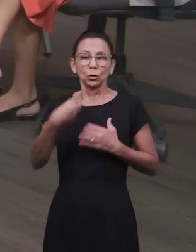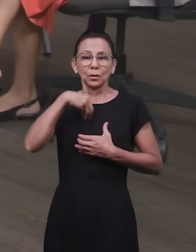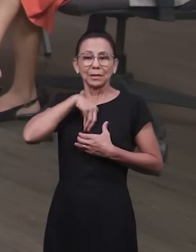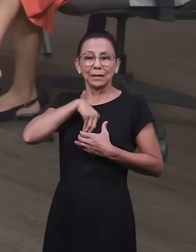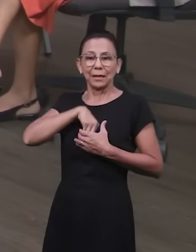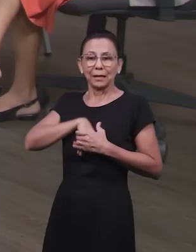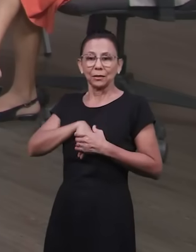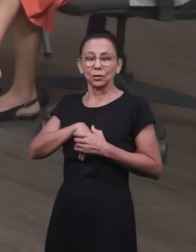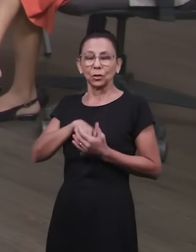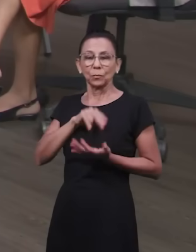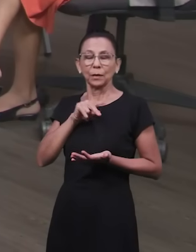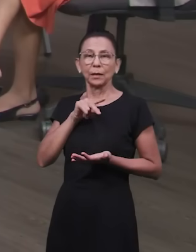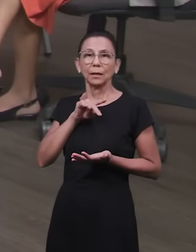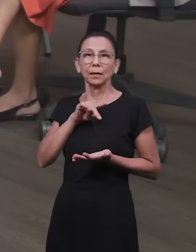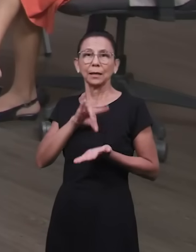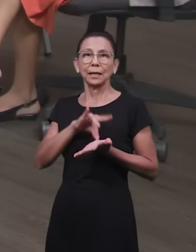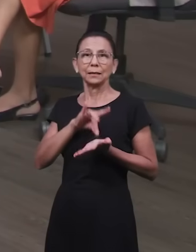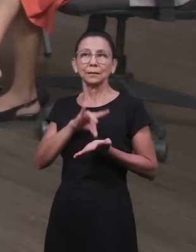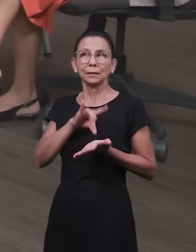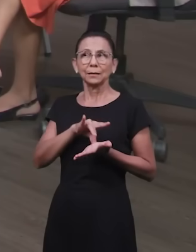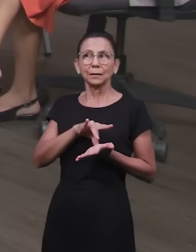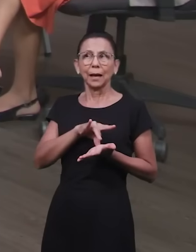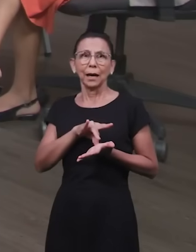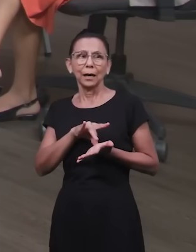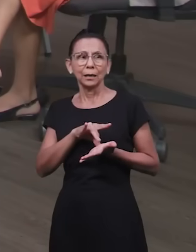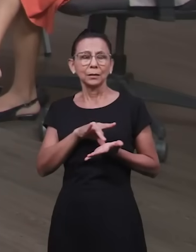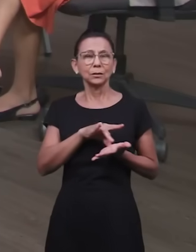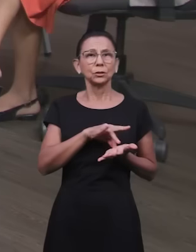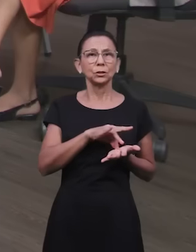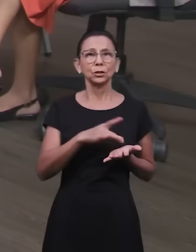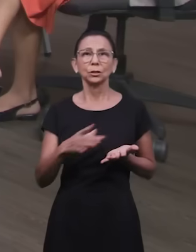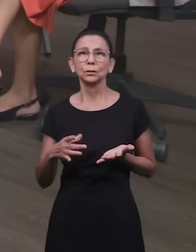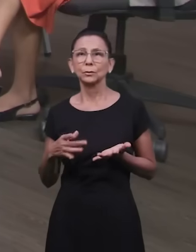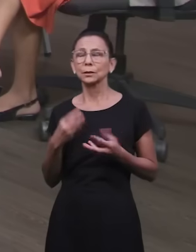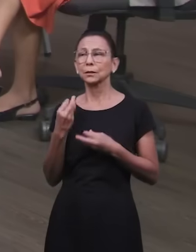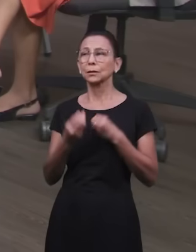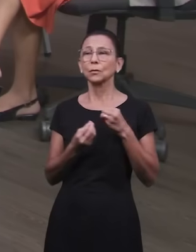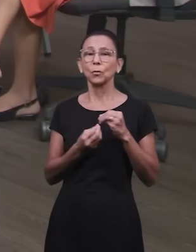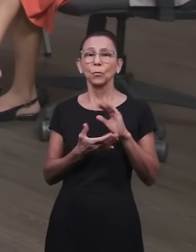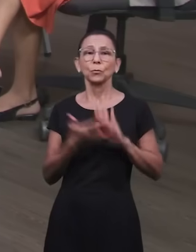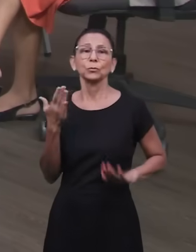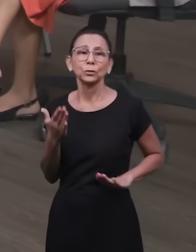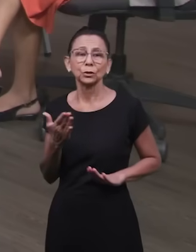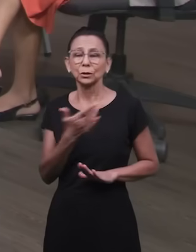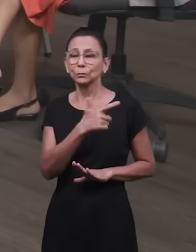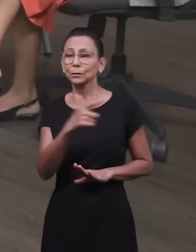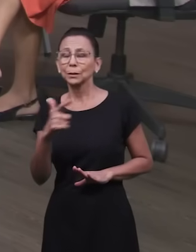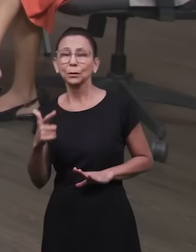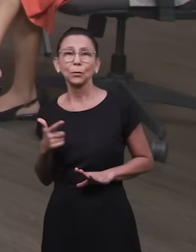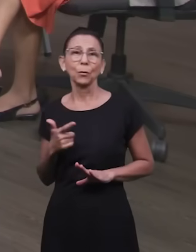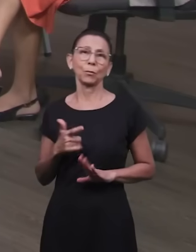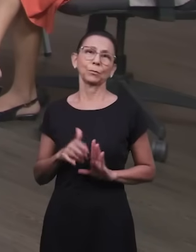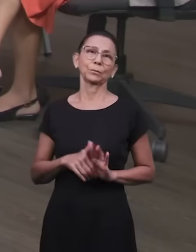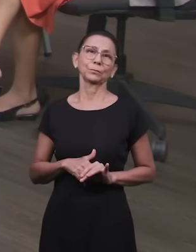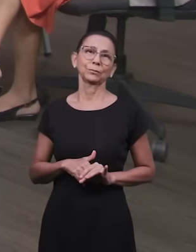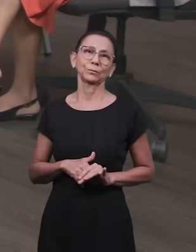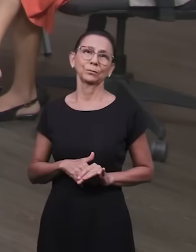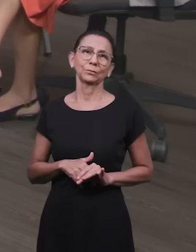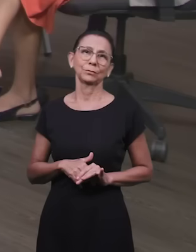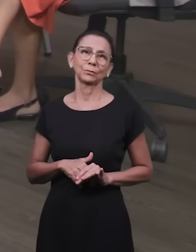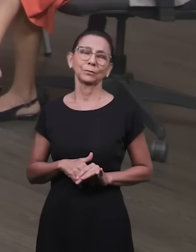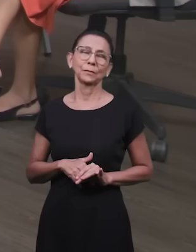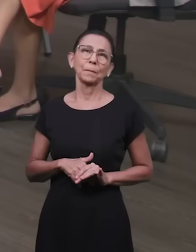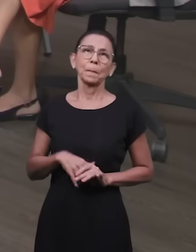interna que nos ameaça. Logo, essas reações para a fuga não são eficientes, porque você não tem de onde